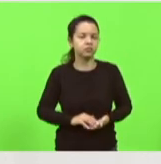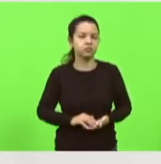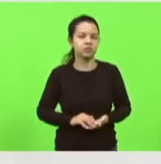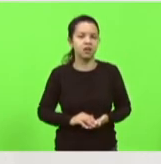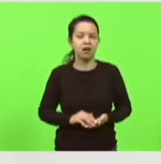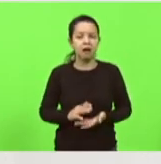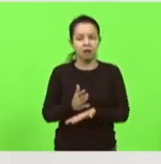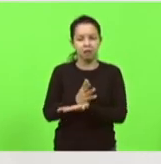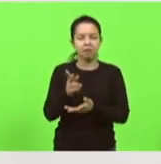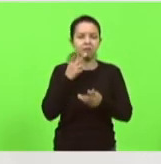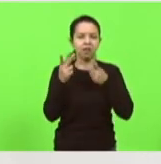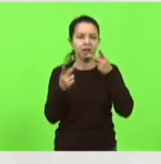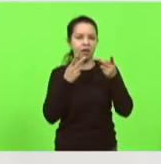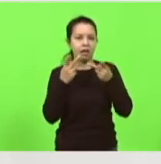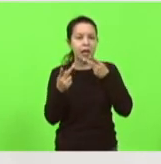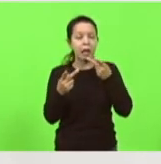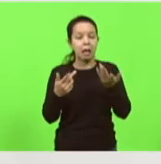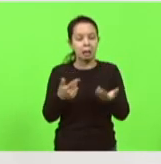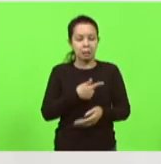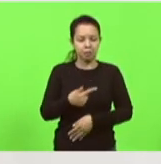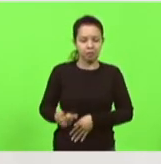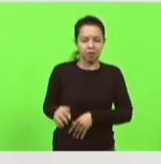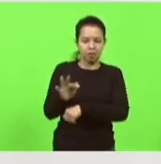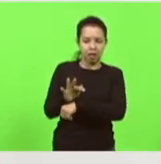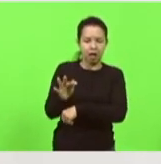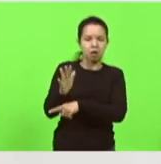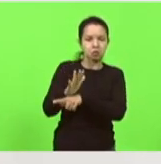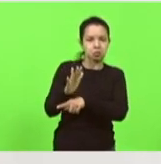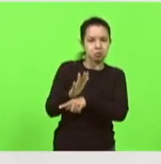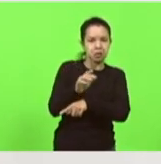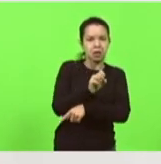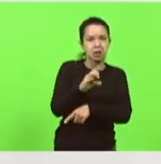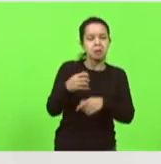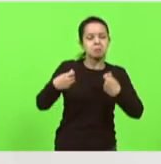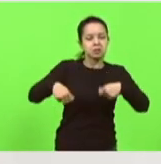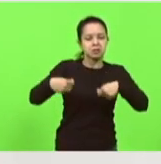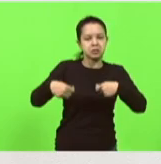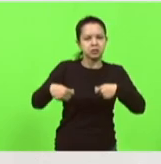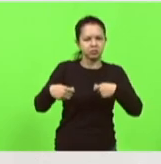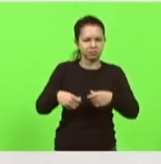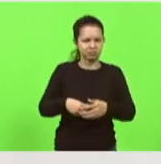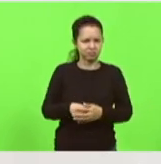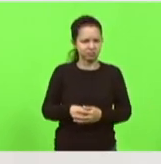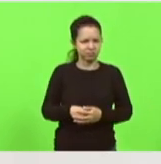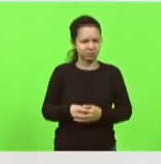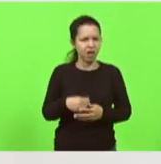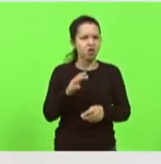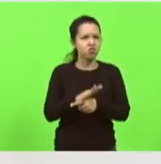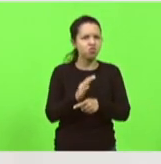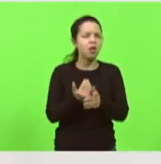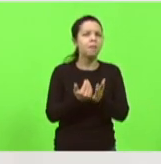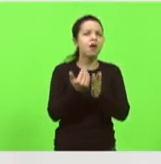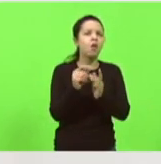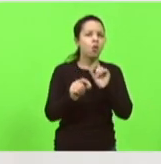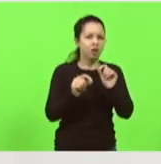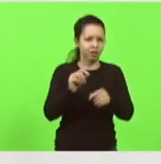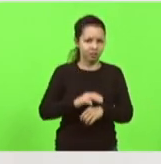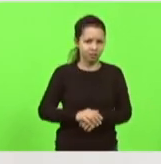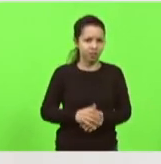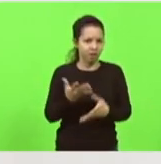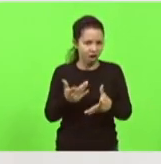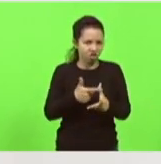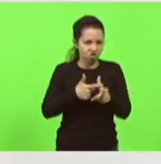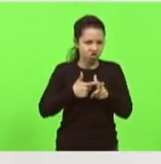do governo federal ajudar mais Santa Catarina. Que ajuda mais que vocês querem? Querem que o governo federal agora assuma a folha de pagamento